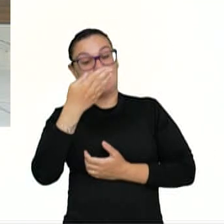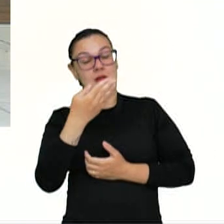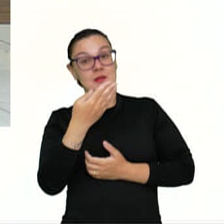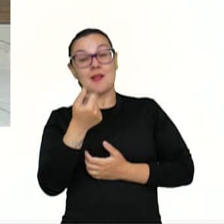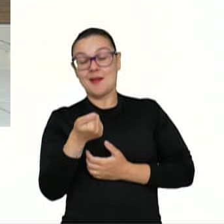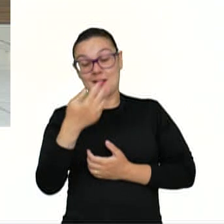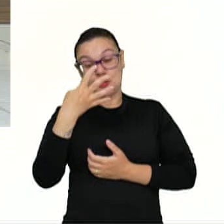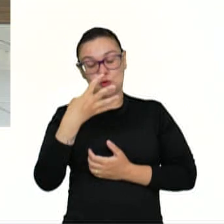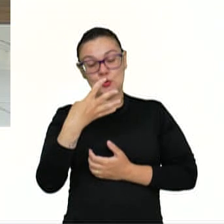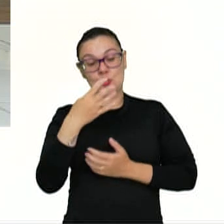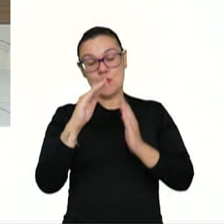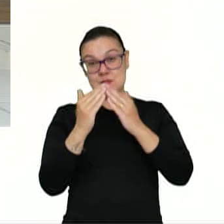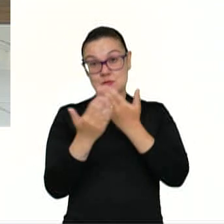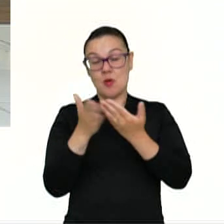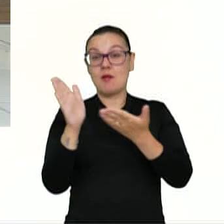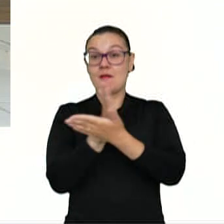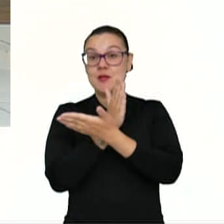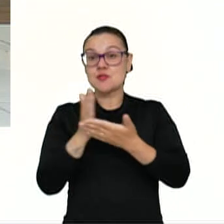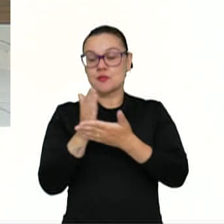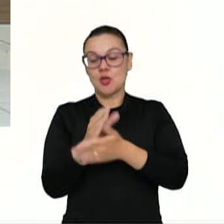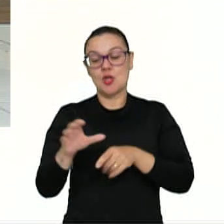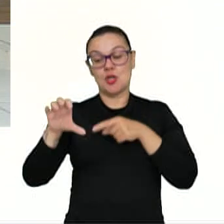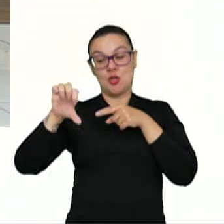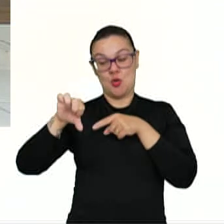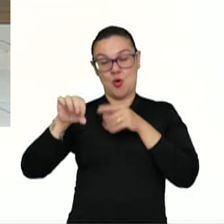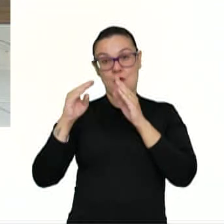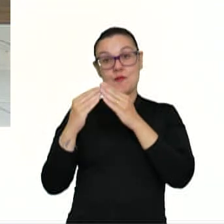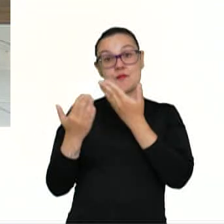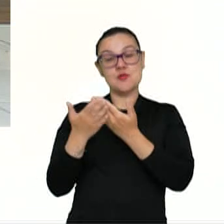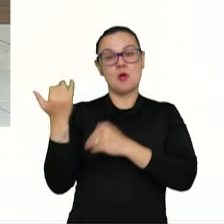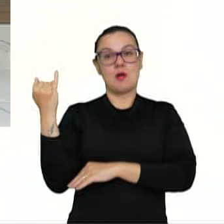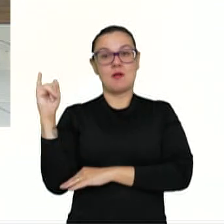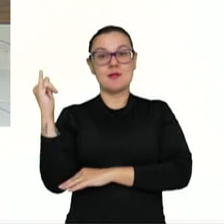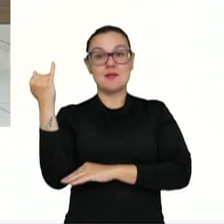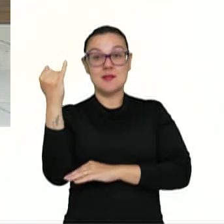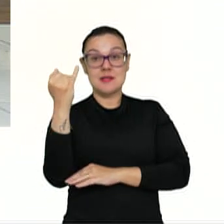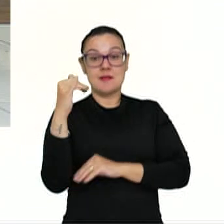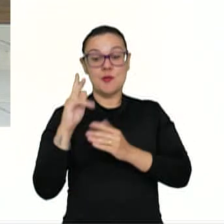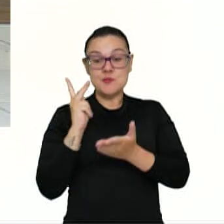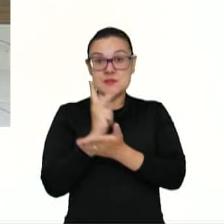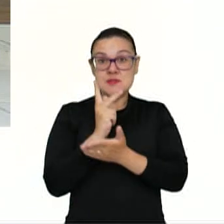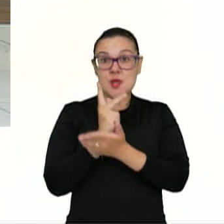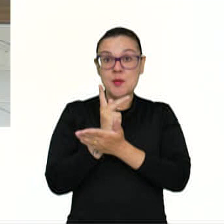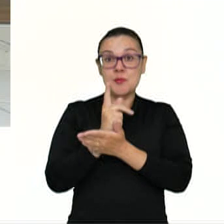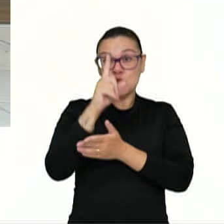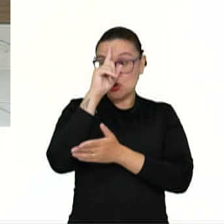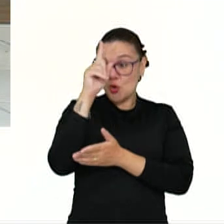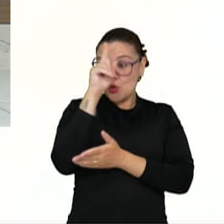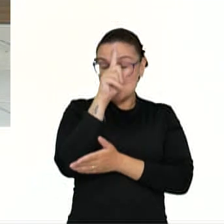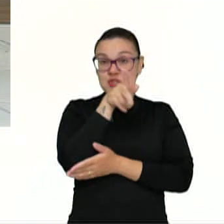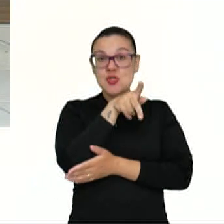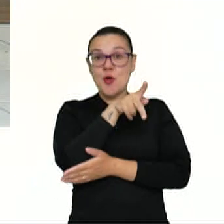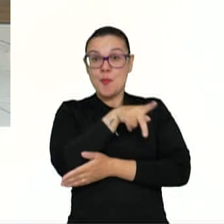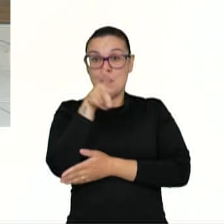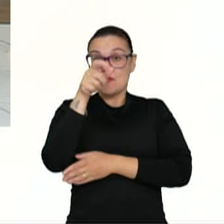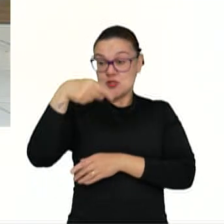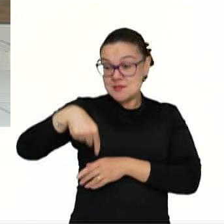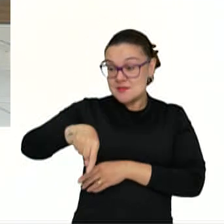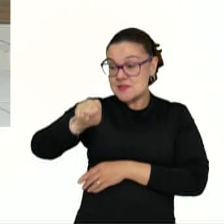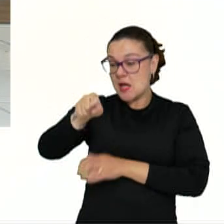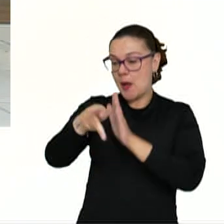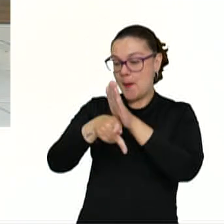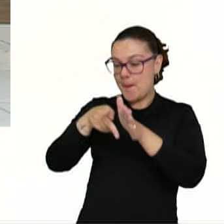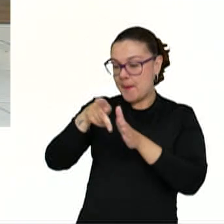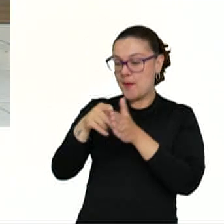são divididas em 9 escolas nas ilhas. Então, todos os dias, os professores saem aqui de Paranaguá, vão até